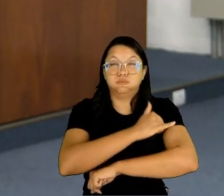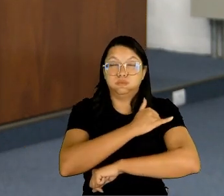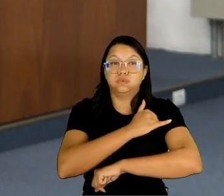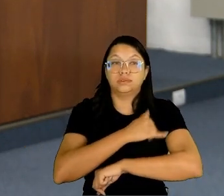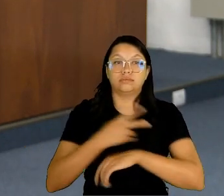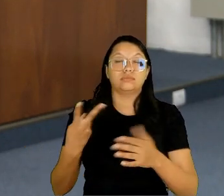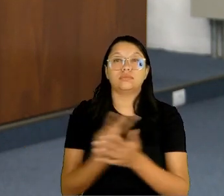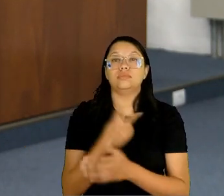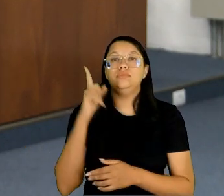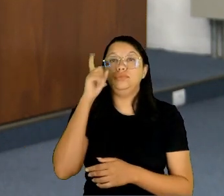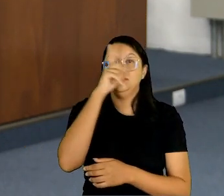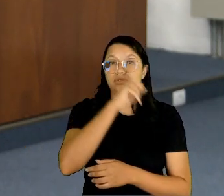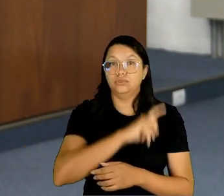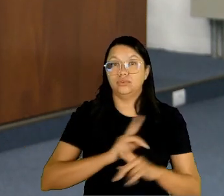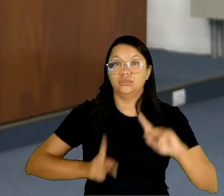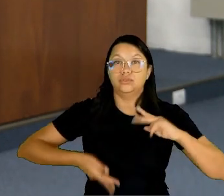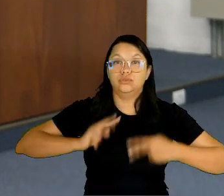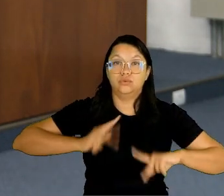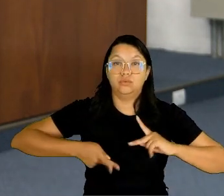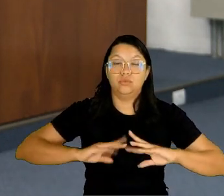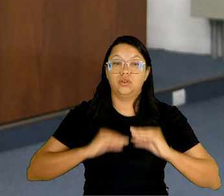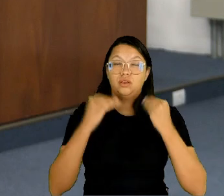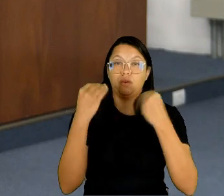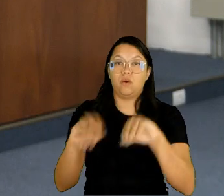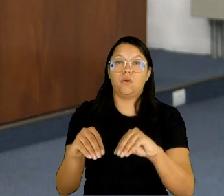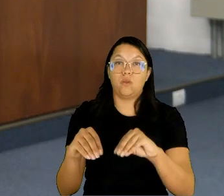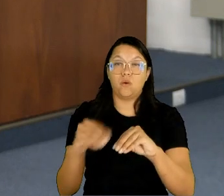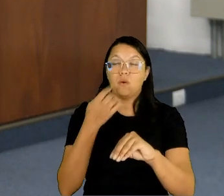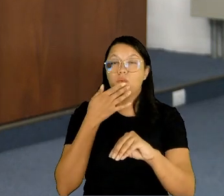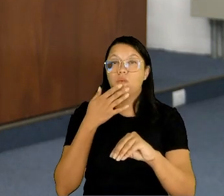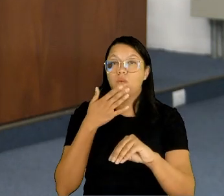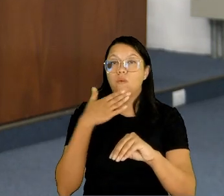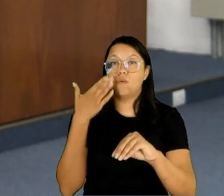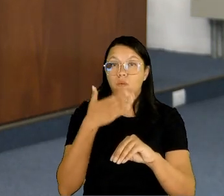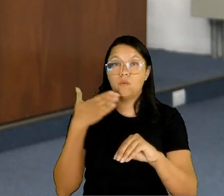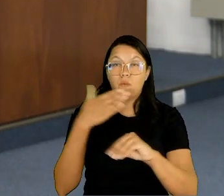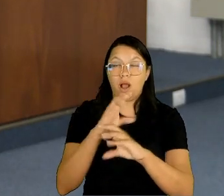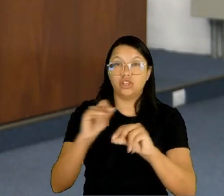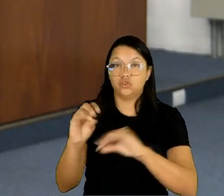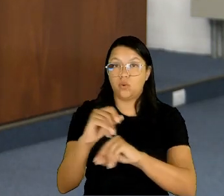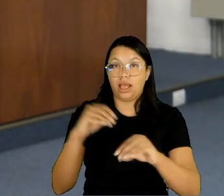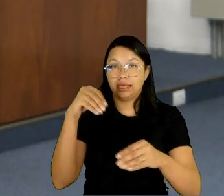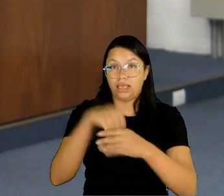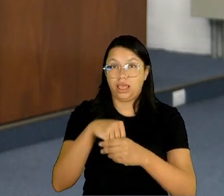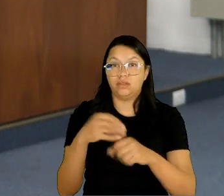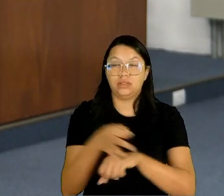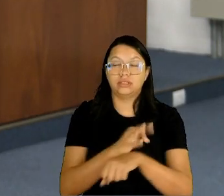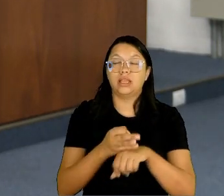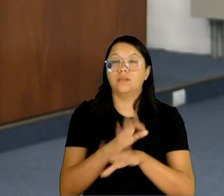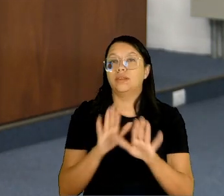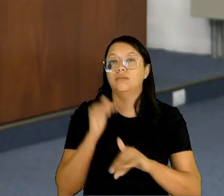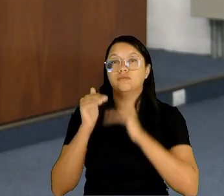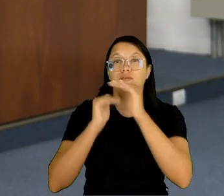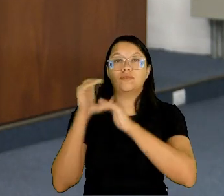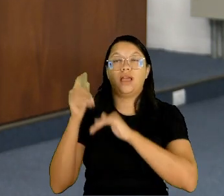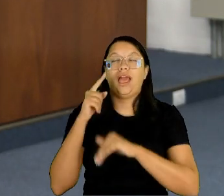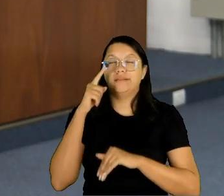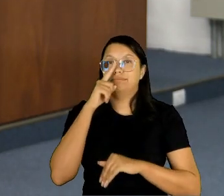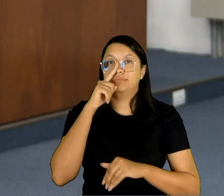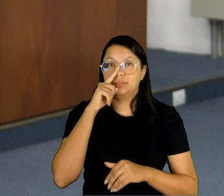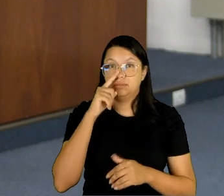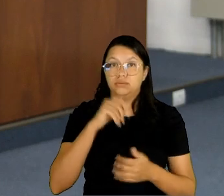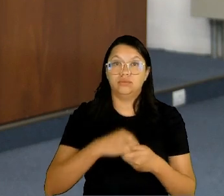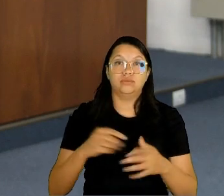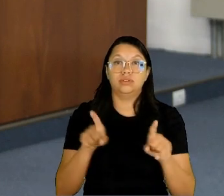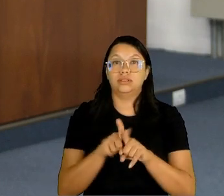uma dificuldade do hormônio que coloca o açúcar dentro da nossa célula se desenvolver, então também é um fator de risco